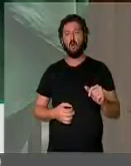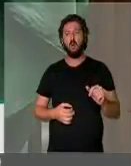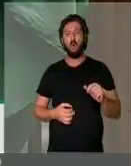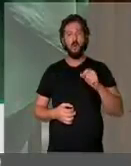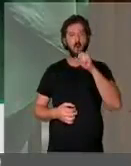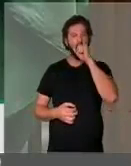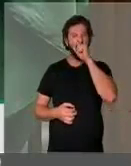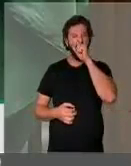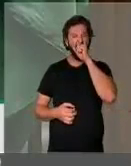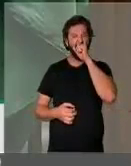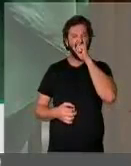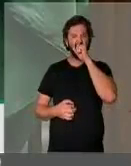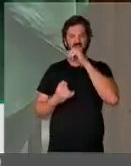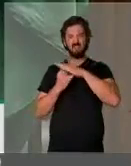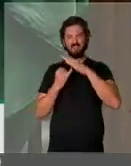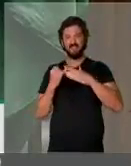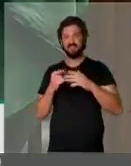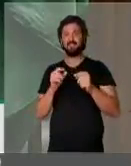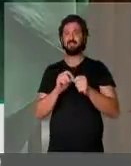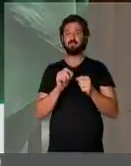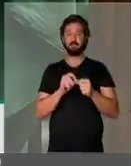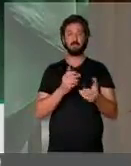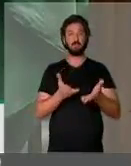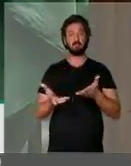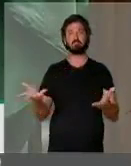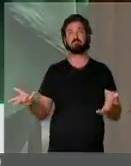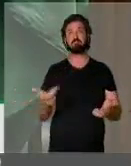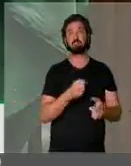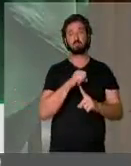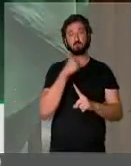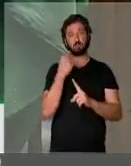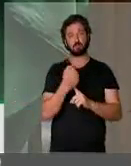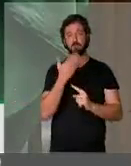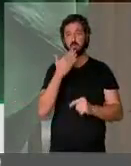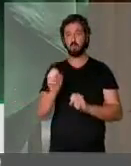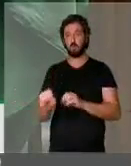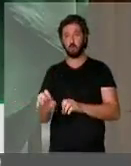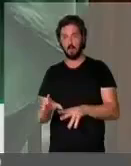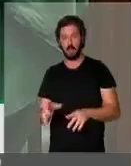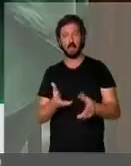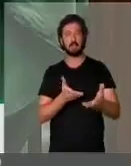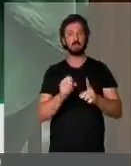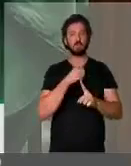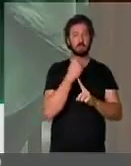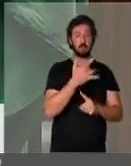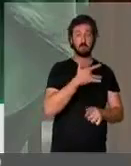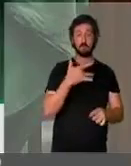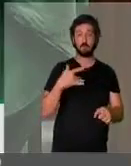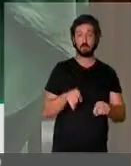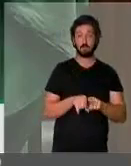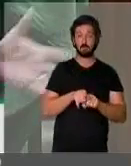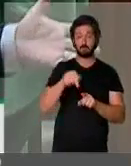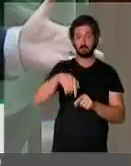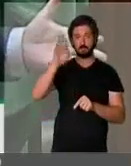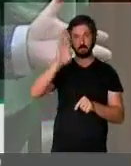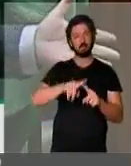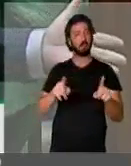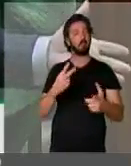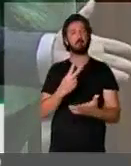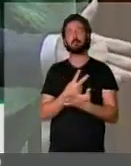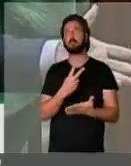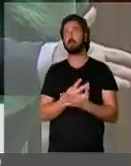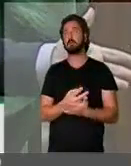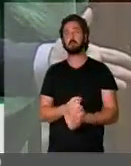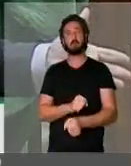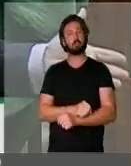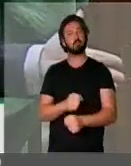atitude. As entidades filantrópicas que prestam esse serviço social na educação, assistência social e saúde no nosso país, mas mesmo assim é